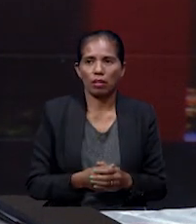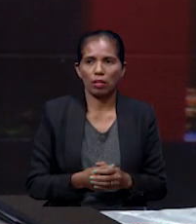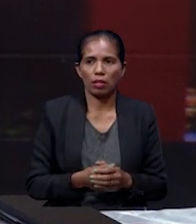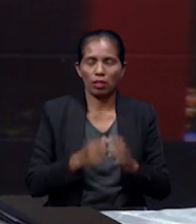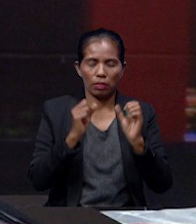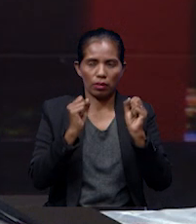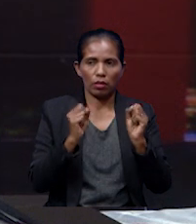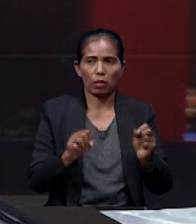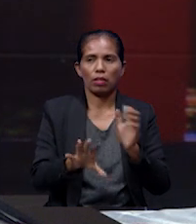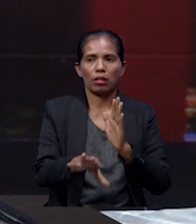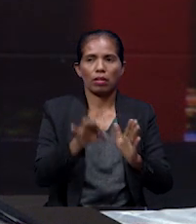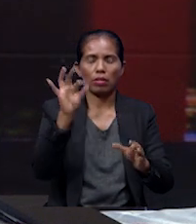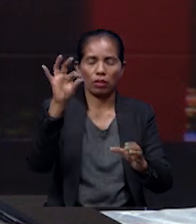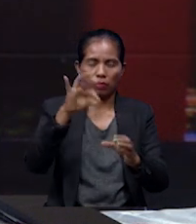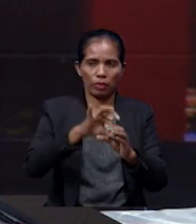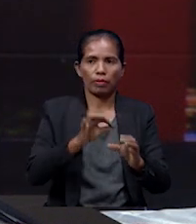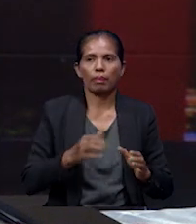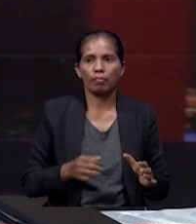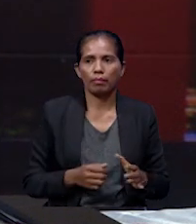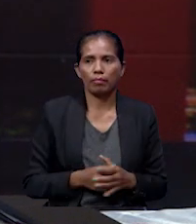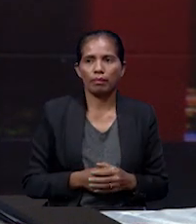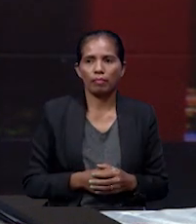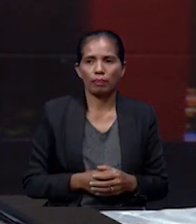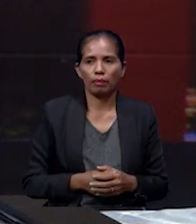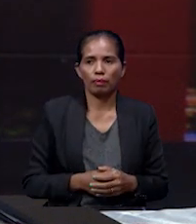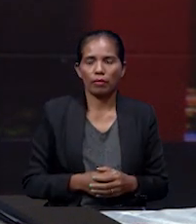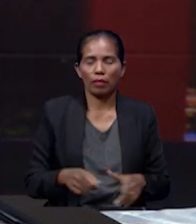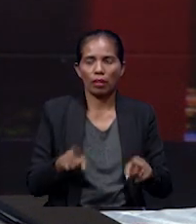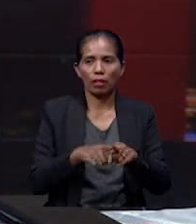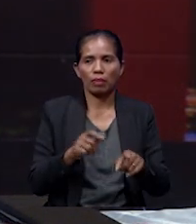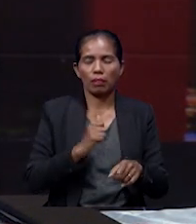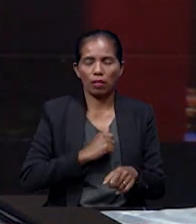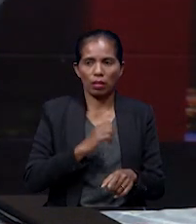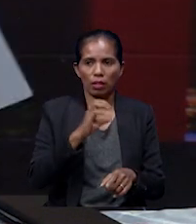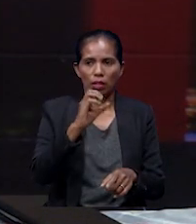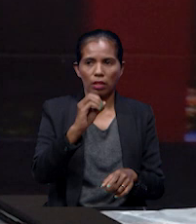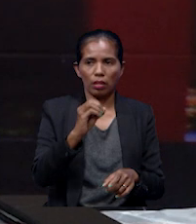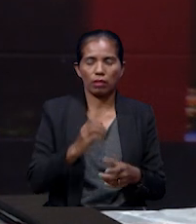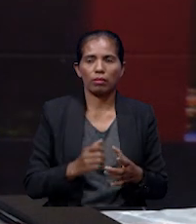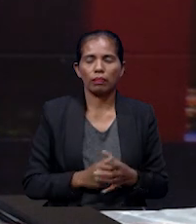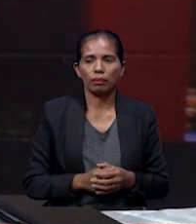Ni, é tão voto de alguém, né? Anessamos Sainaro, o se